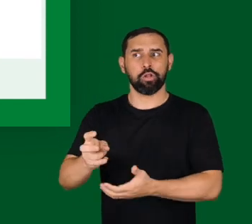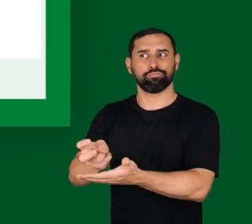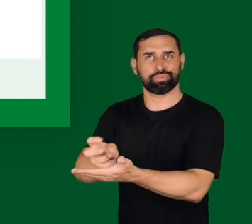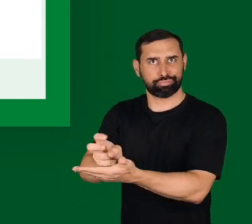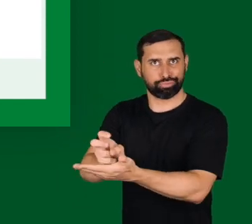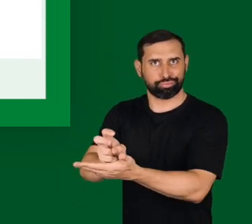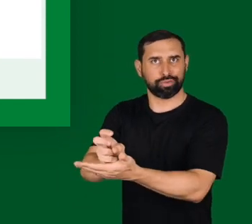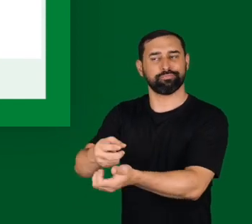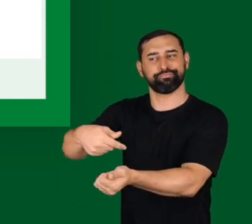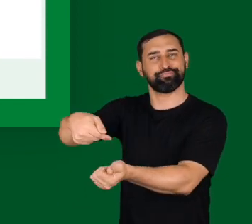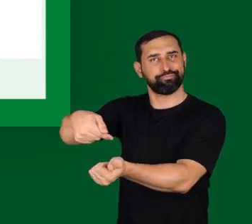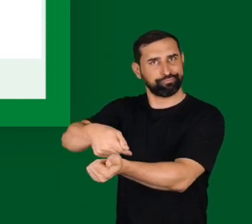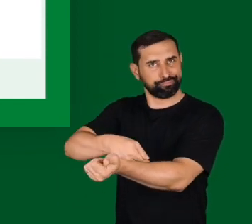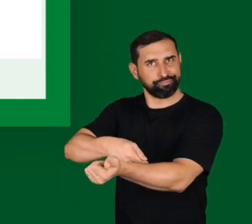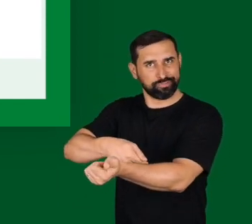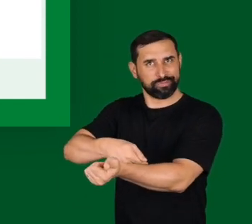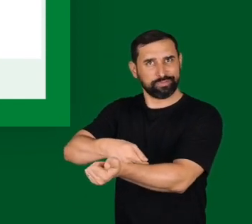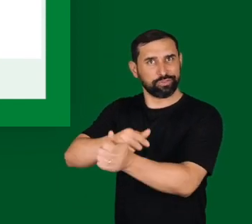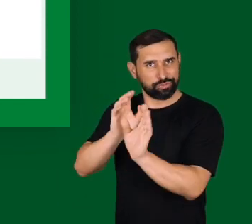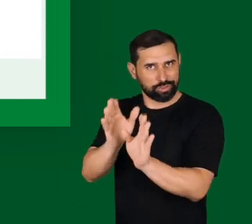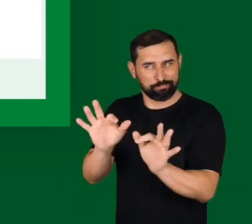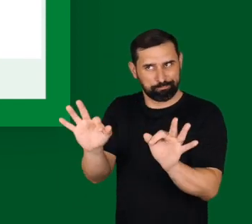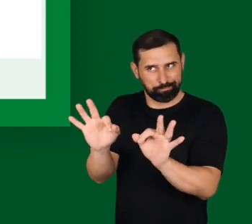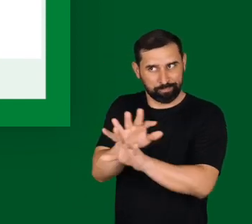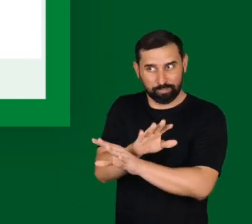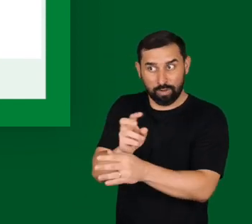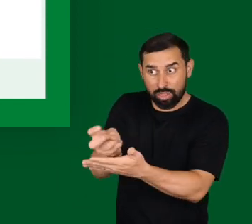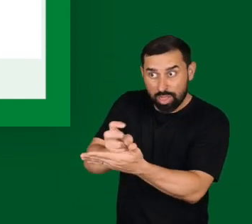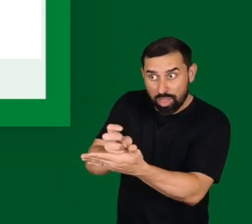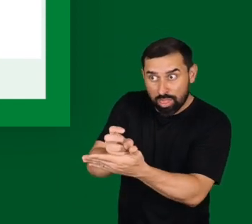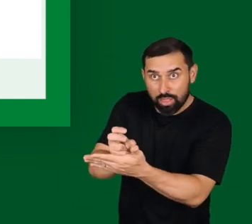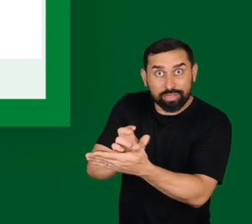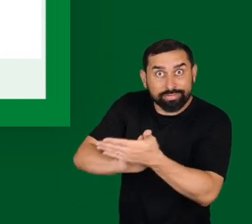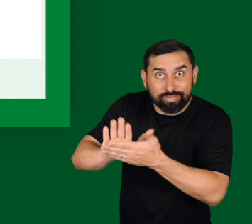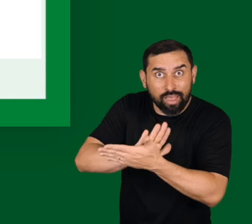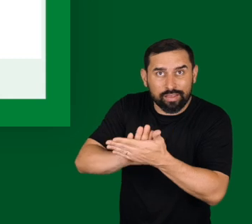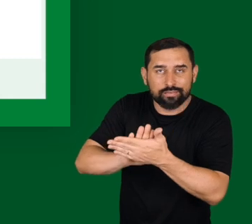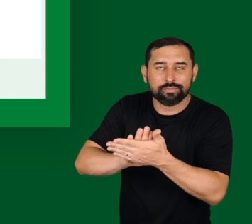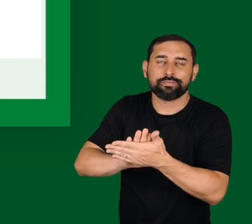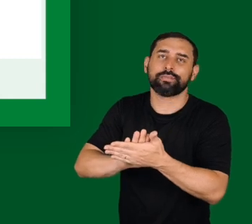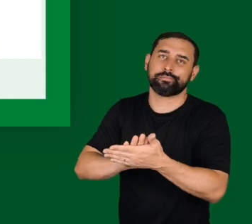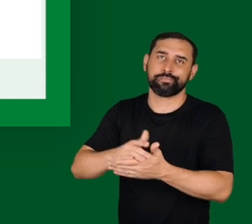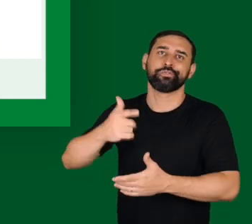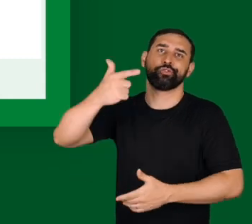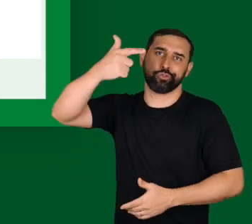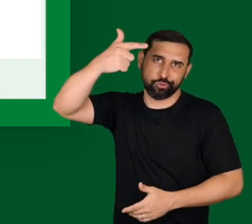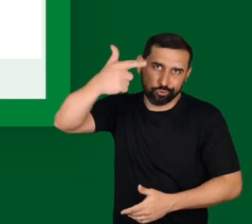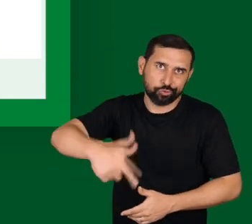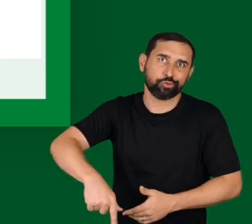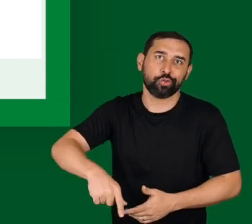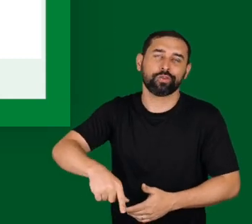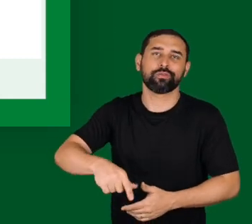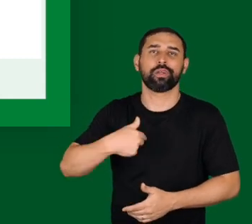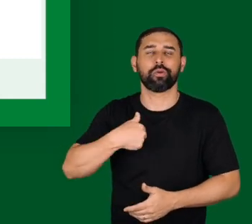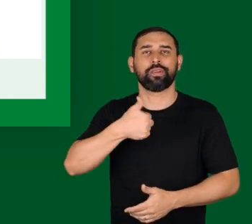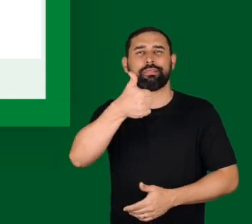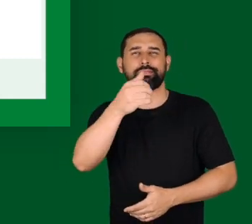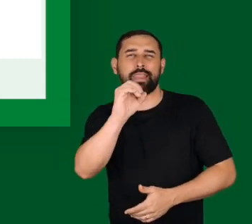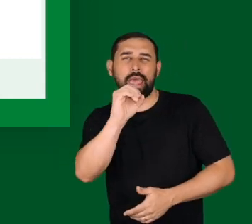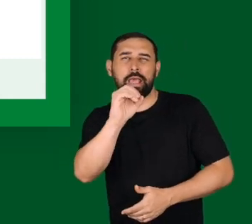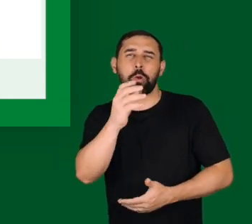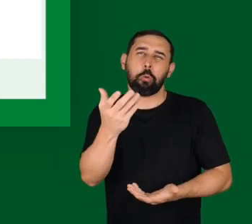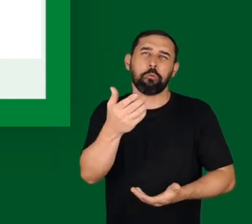meu menino convulsionou, eu fiz lá 20 miligramas de fenobarbital. Ele melhorou as crises? Não, eu faço um novo